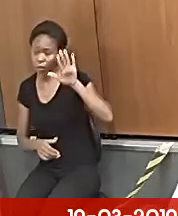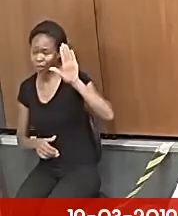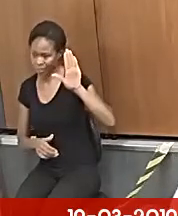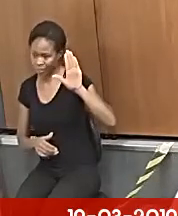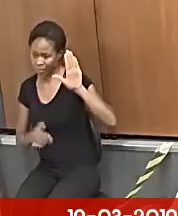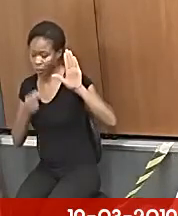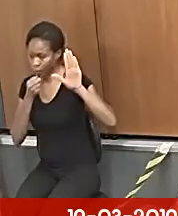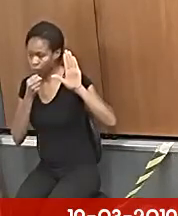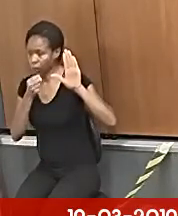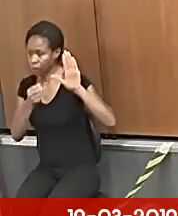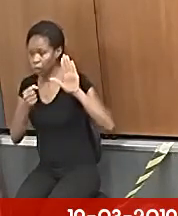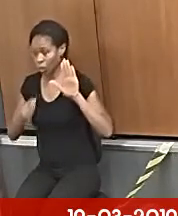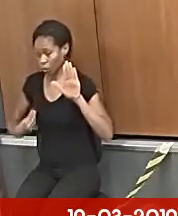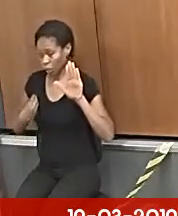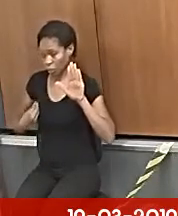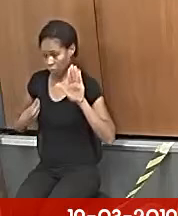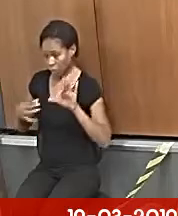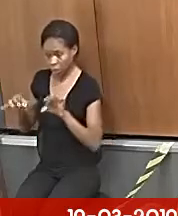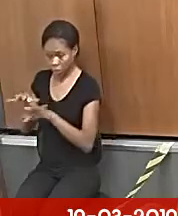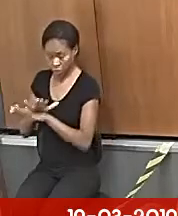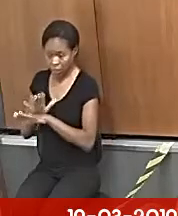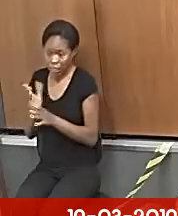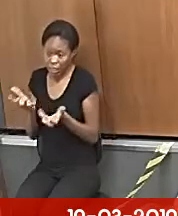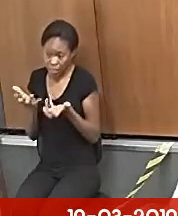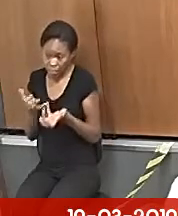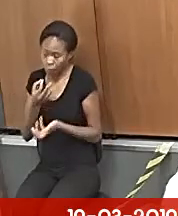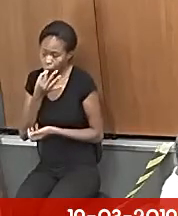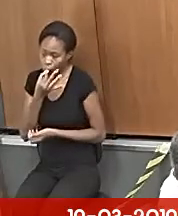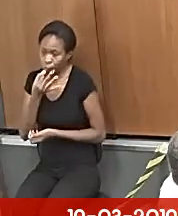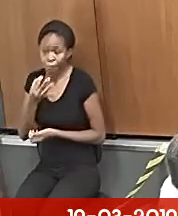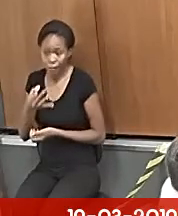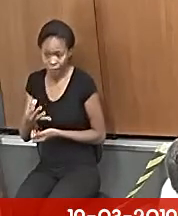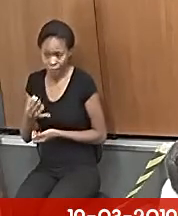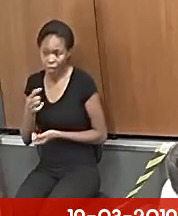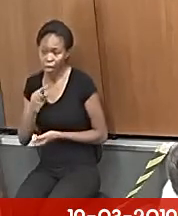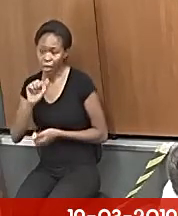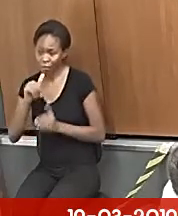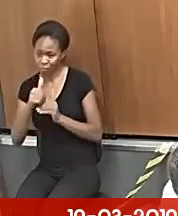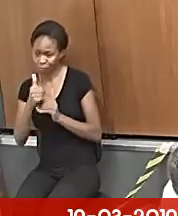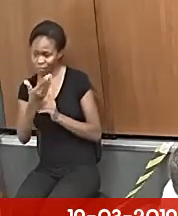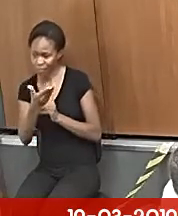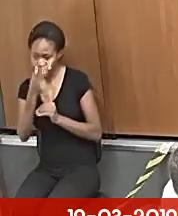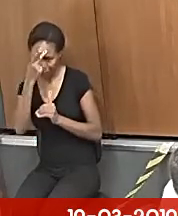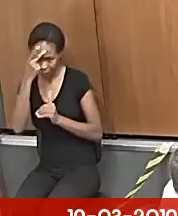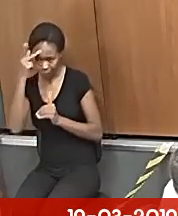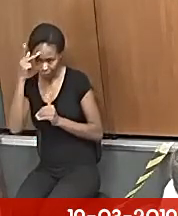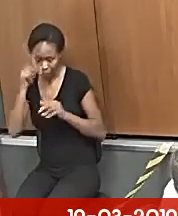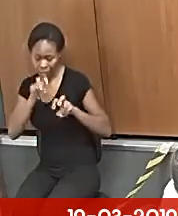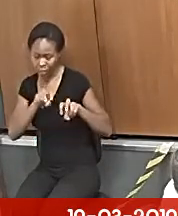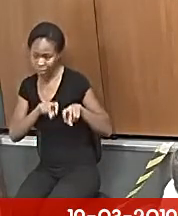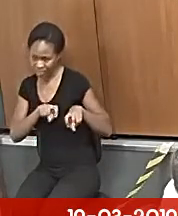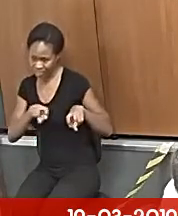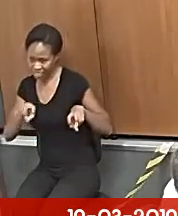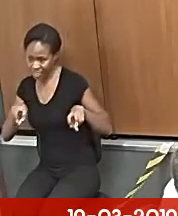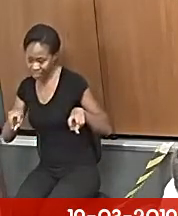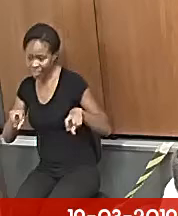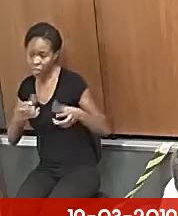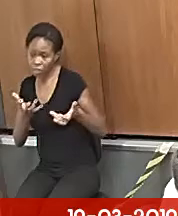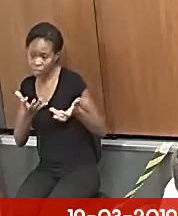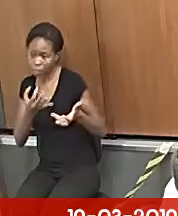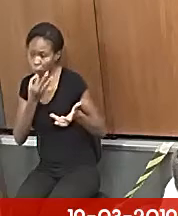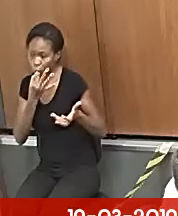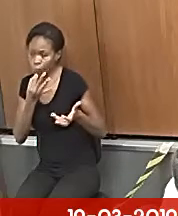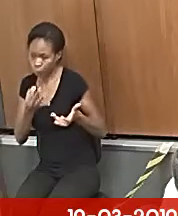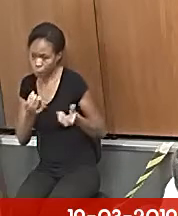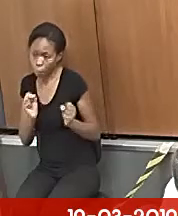participantes que estão terminando e queira opinar assessoria vai levar aquele ou aquela que assim o desejar vai